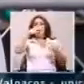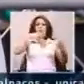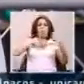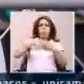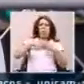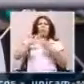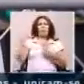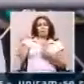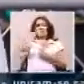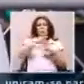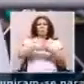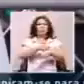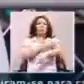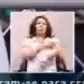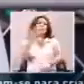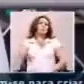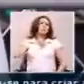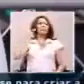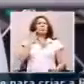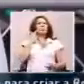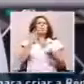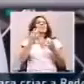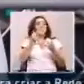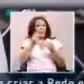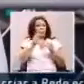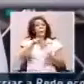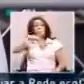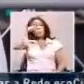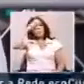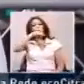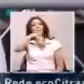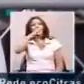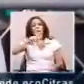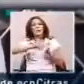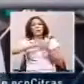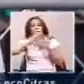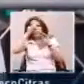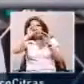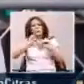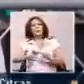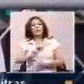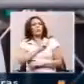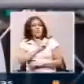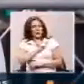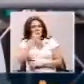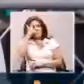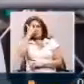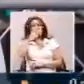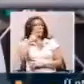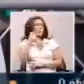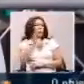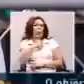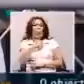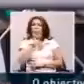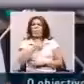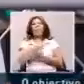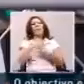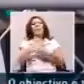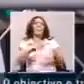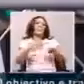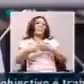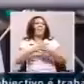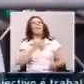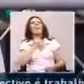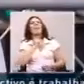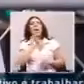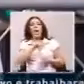abusos atingiram um tal nível que o Ministro da Ciência e Tecnologia e Ensino Superior decidiu que não vai tolerar abusos este ano.